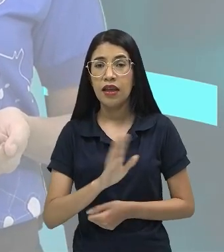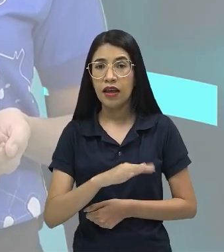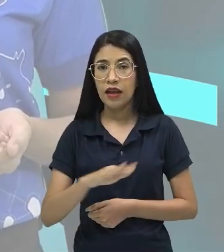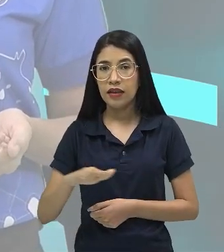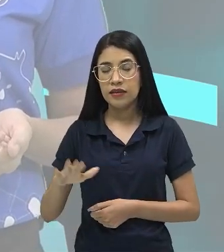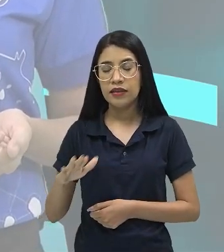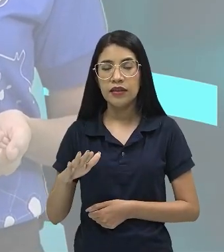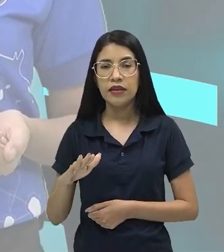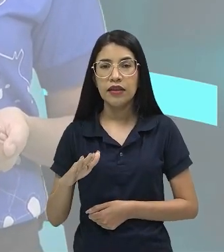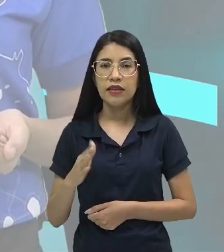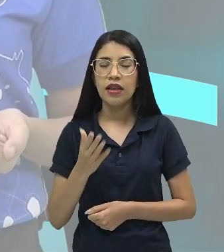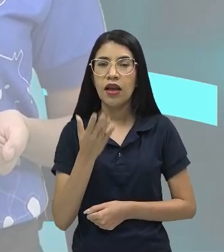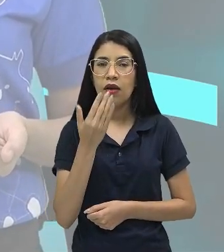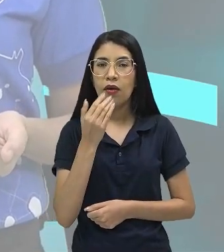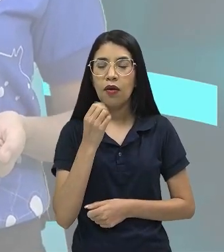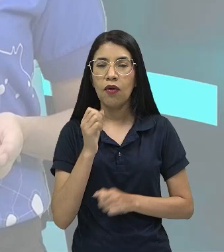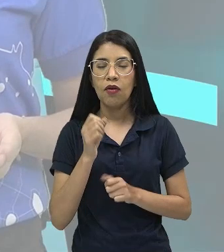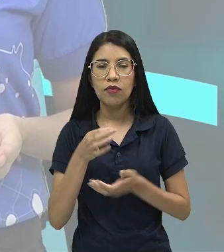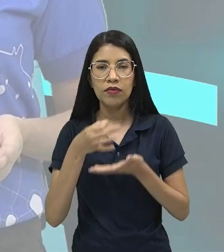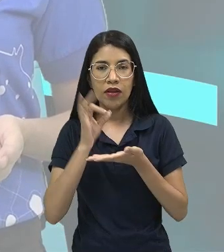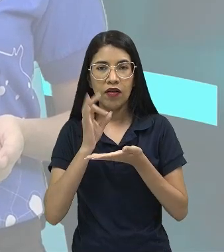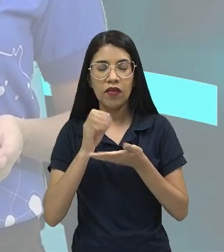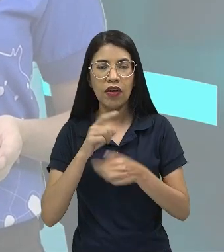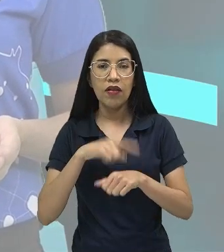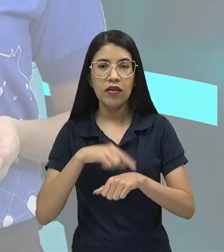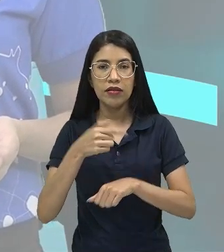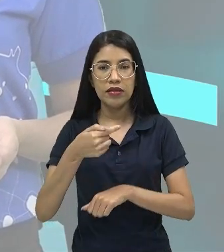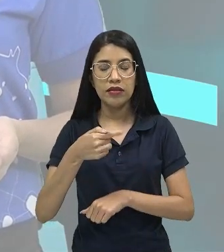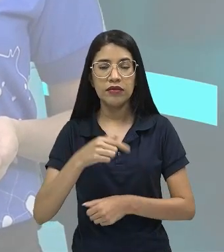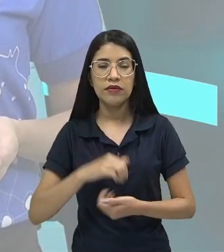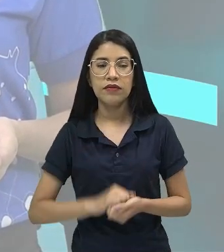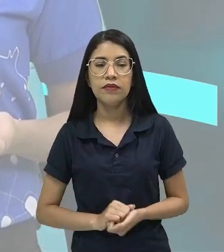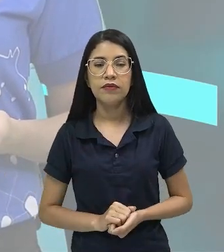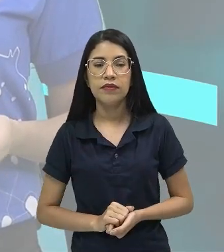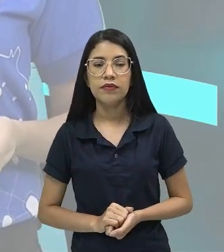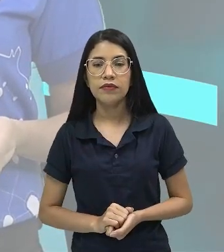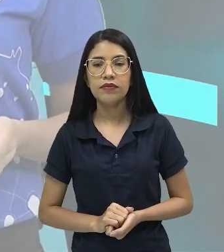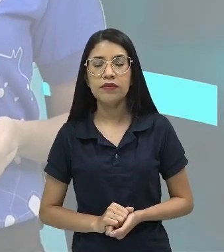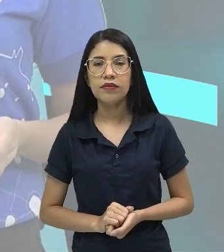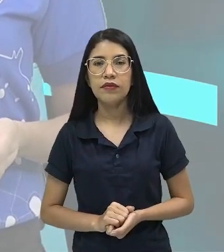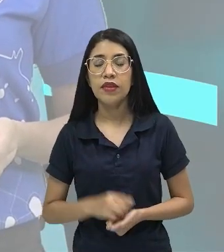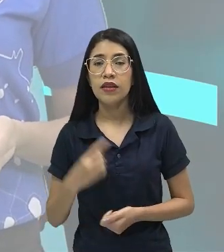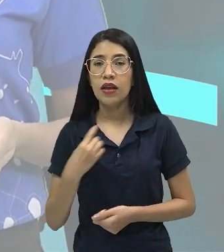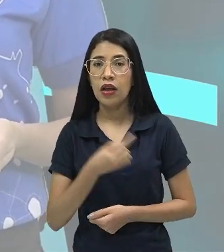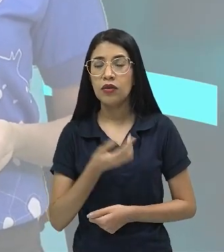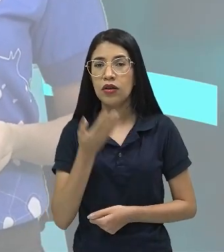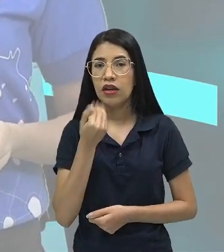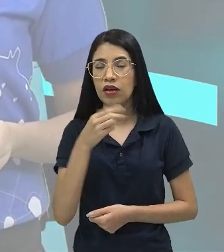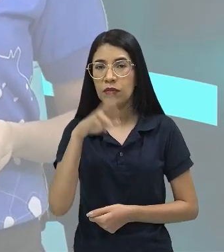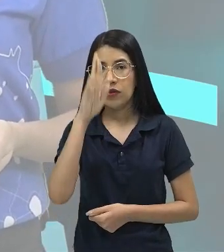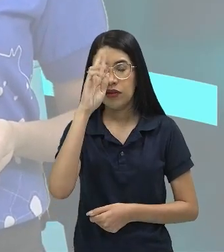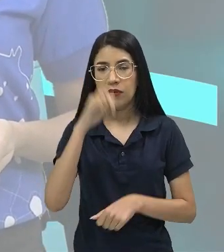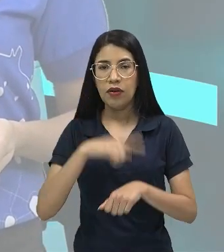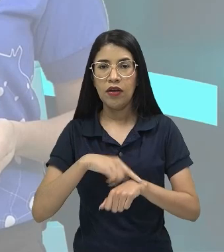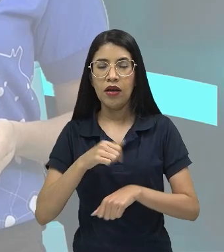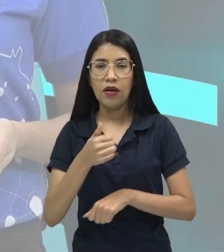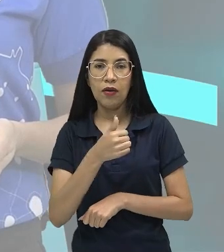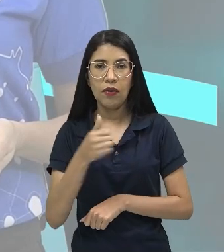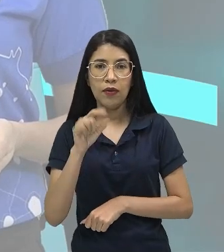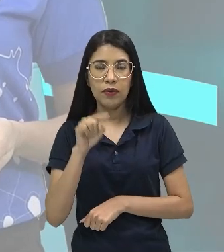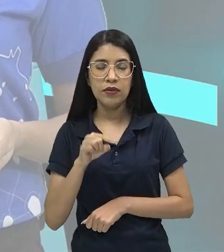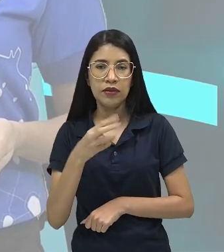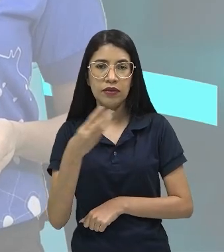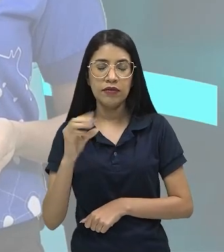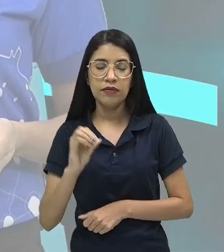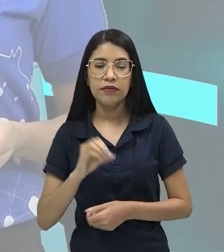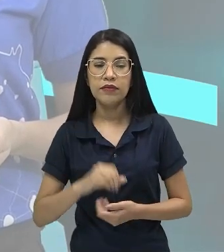não é, tomam café da manhã às 7. We have lunch at 11:30. Nós almoçamos às 11h30. You go to